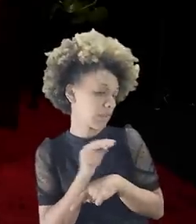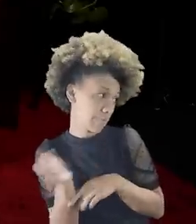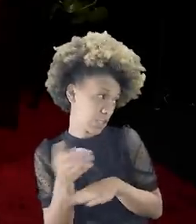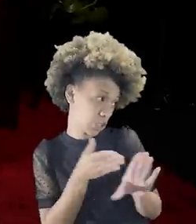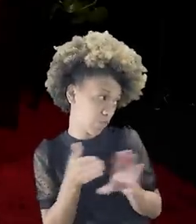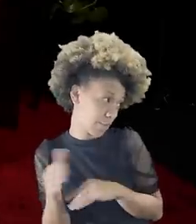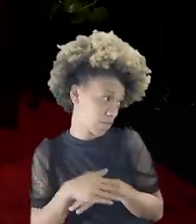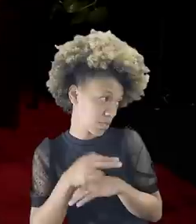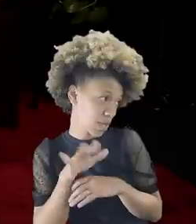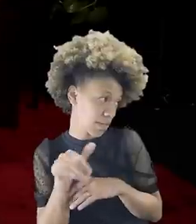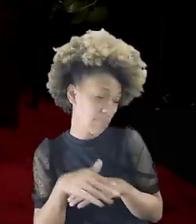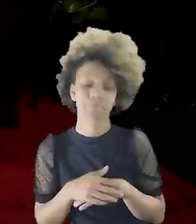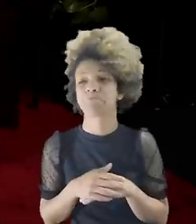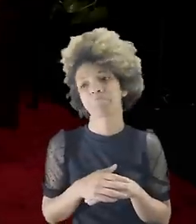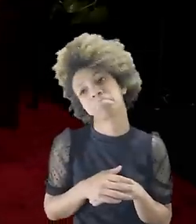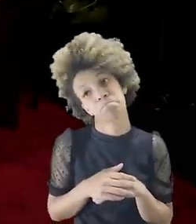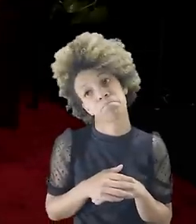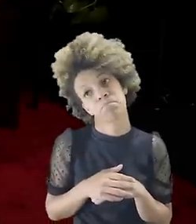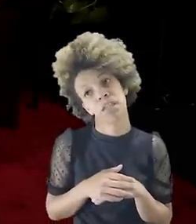tem que ficar de olho para essa nova temporada